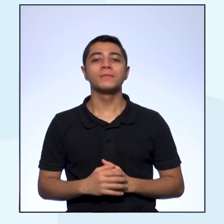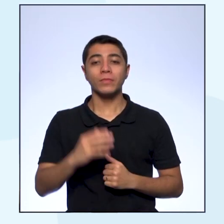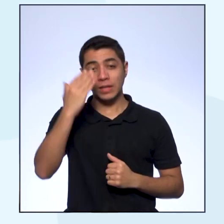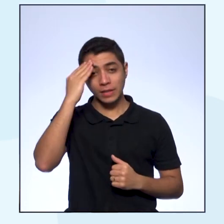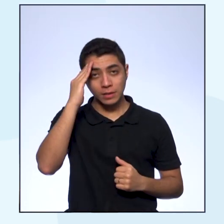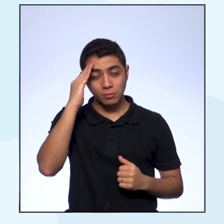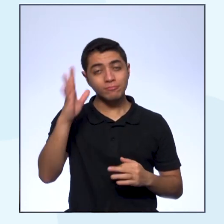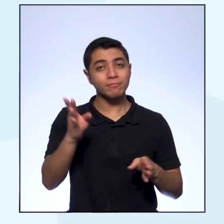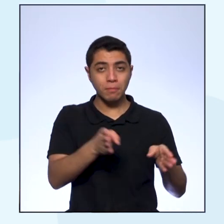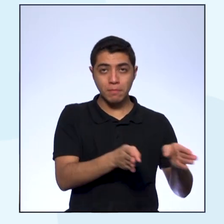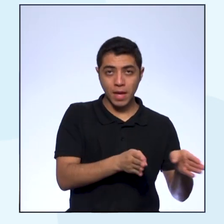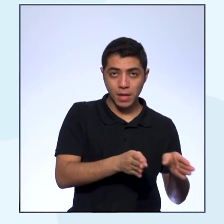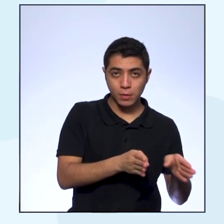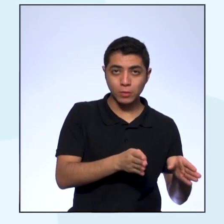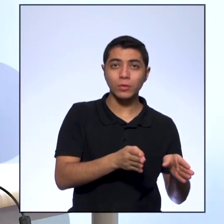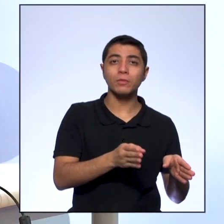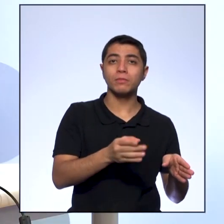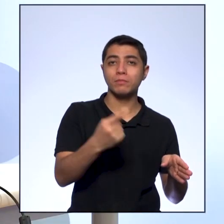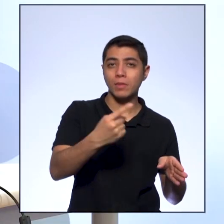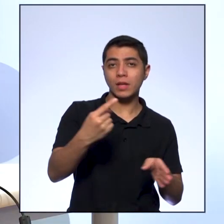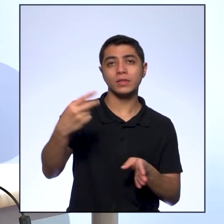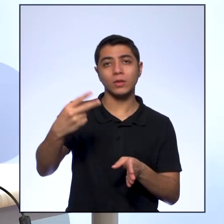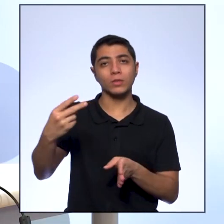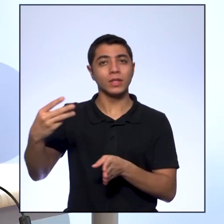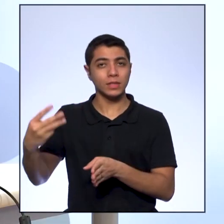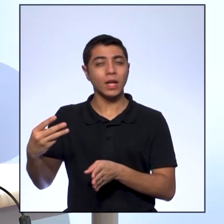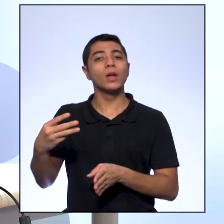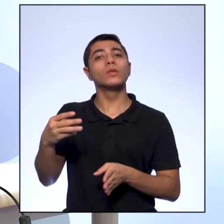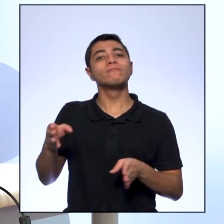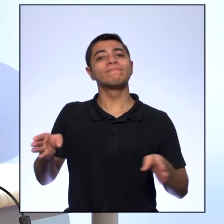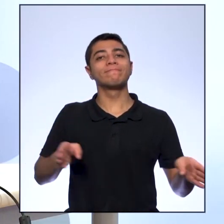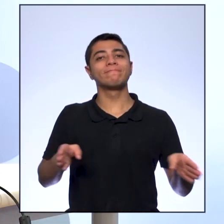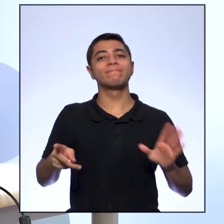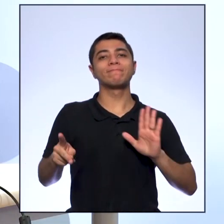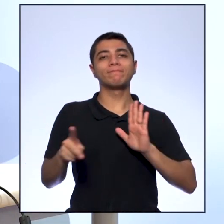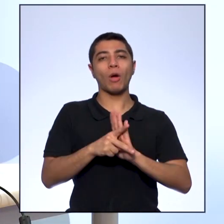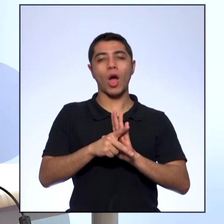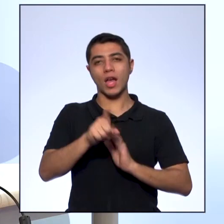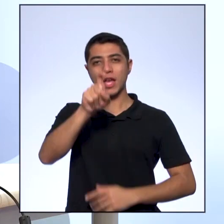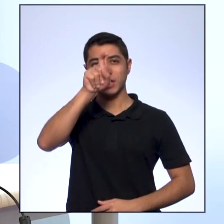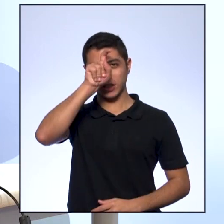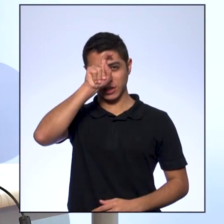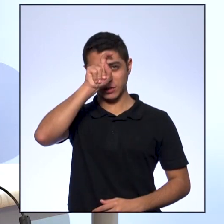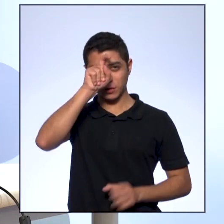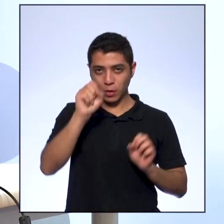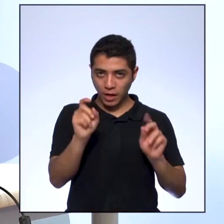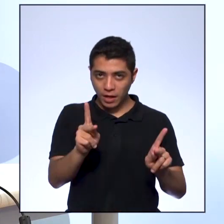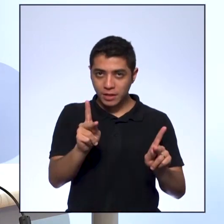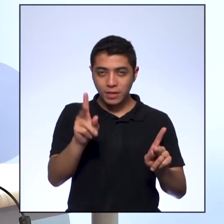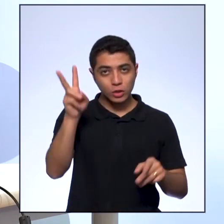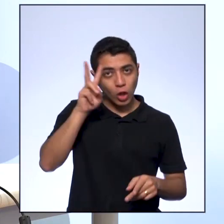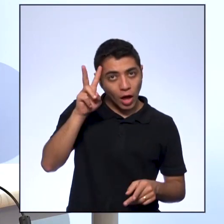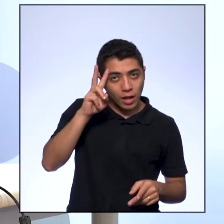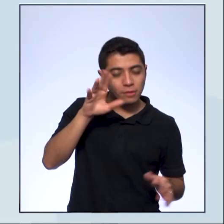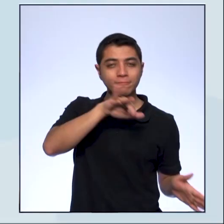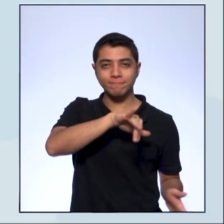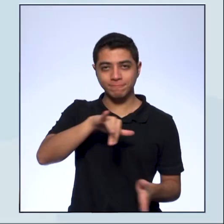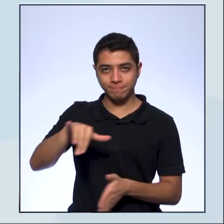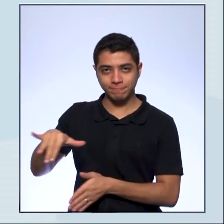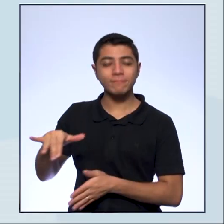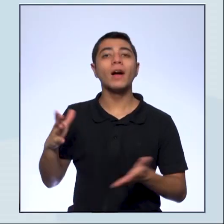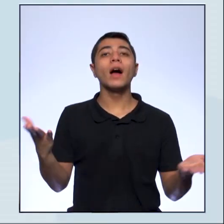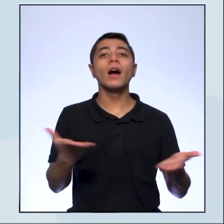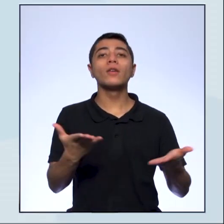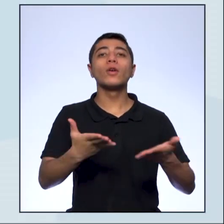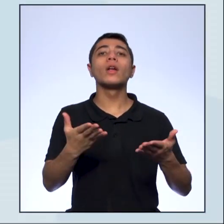história egípcia. Agora a gente vai ver como é que estava organizada a sociedade egípcia. Então, na tela para